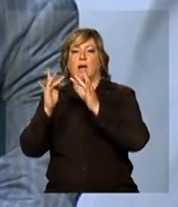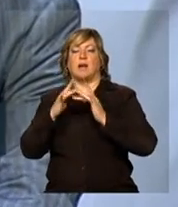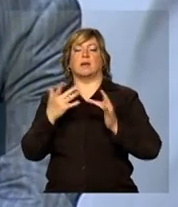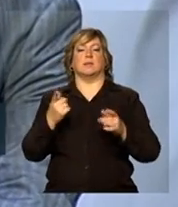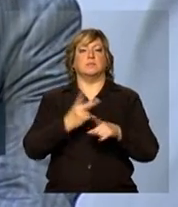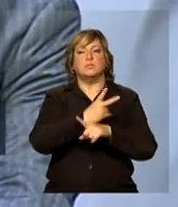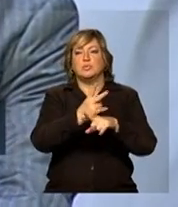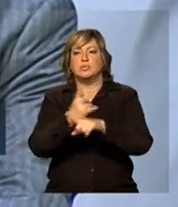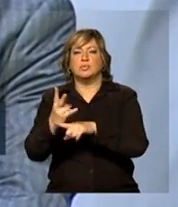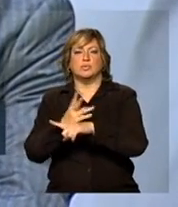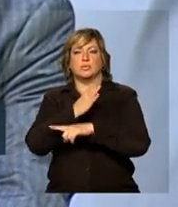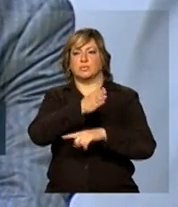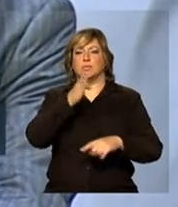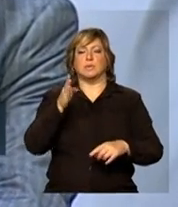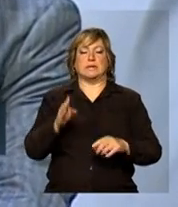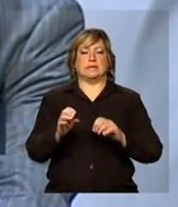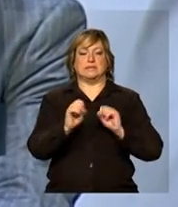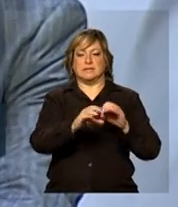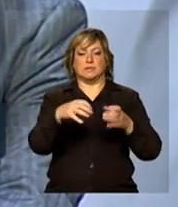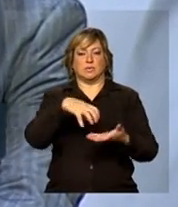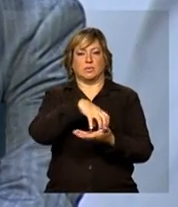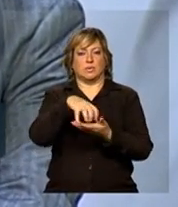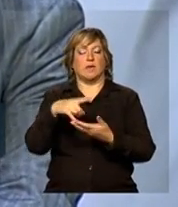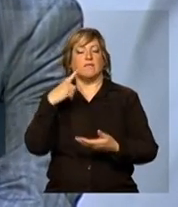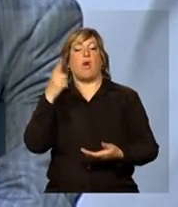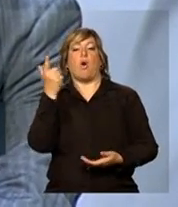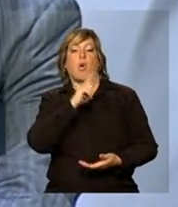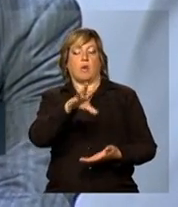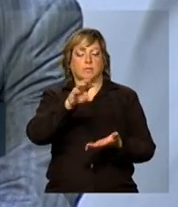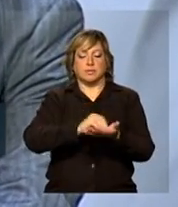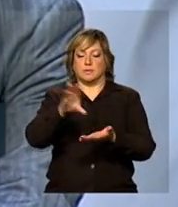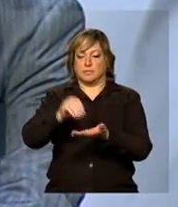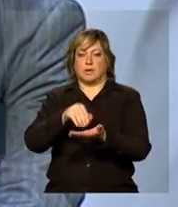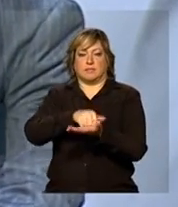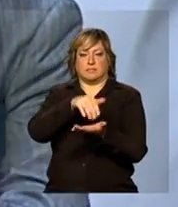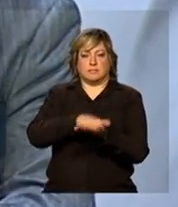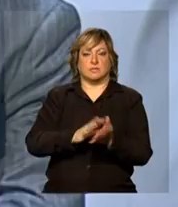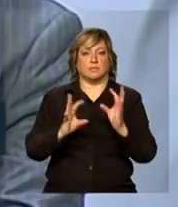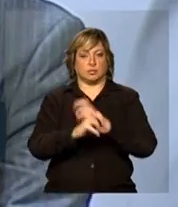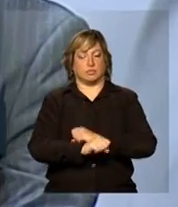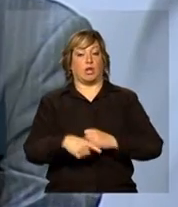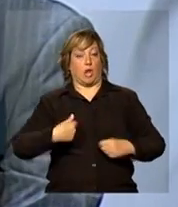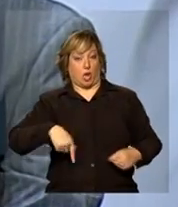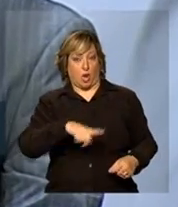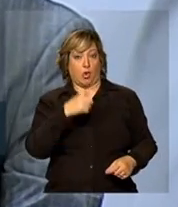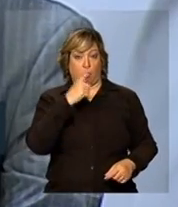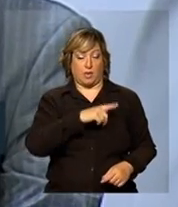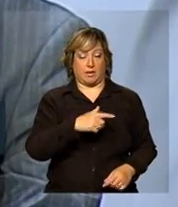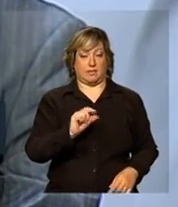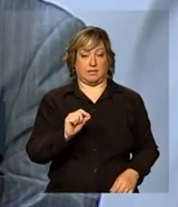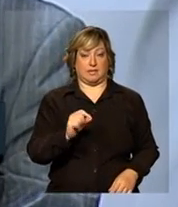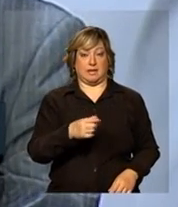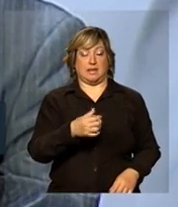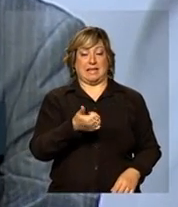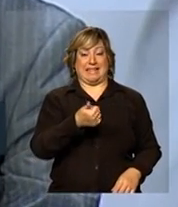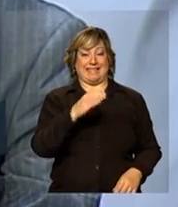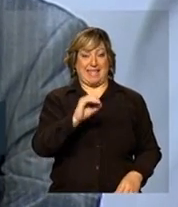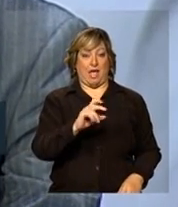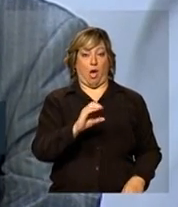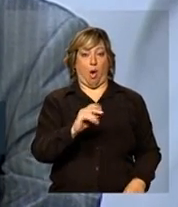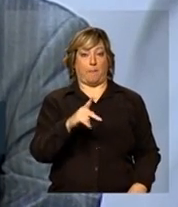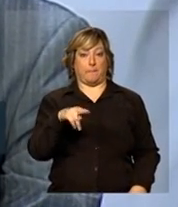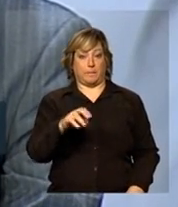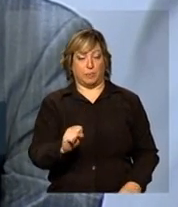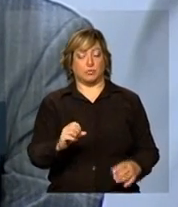buscativa, a orientação para as equipes e a captação do órgão. Nós saímos de 10 OPOs em 2010 para 62